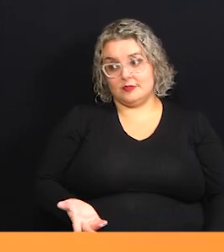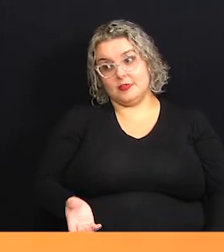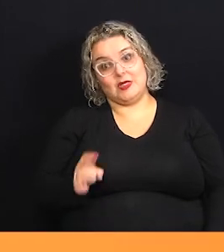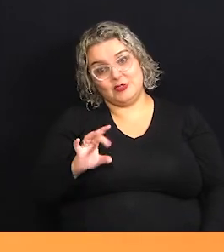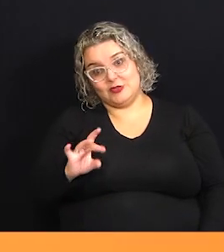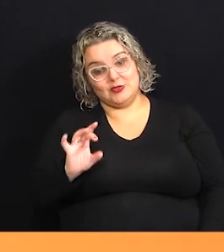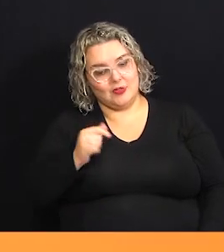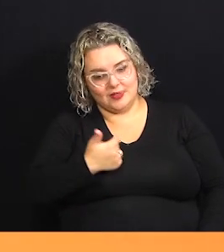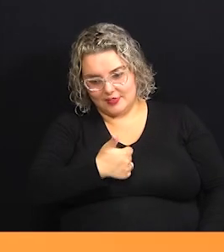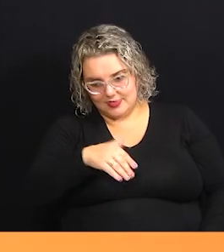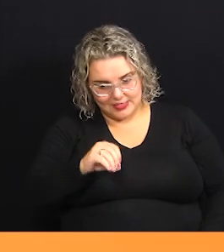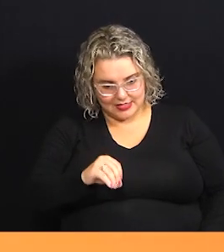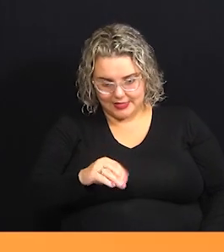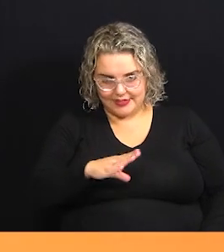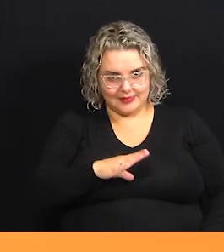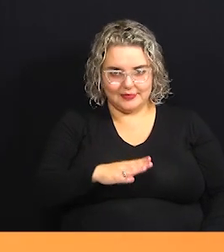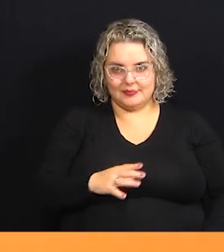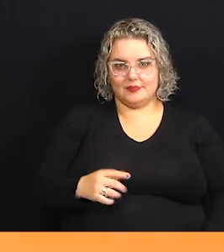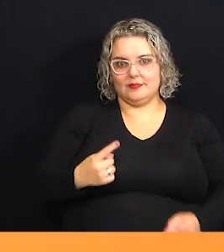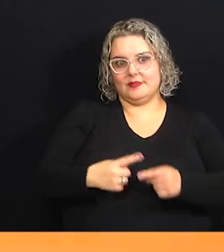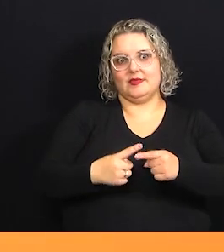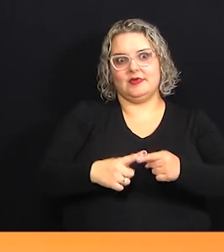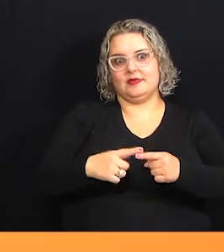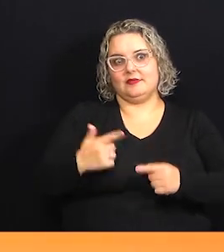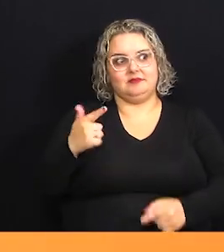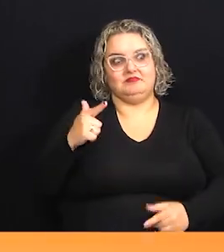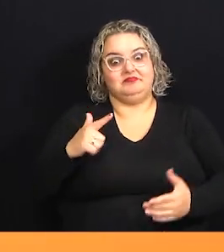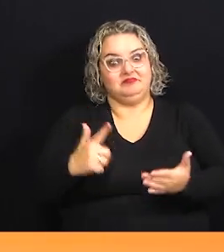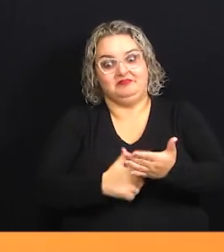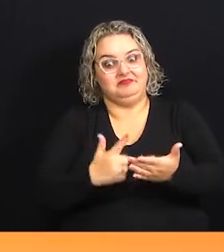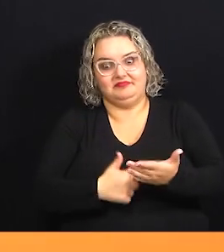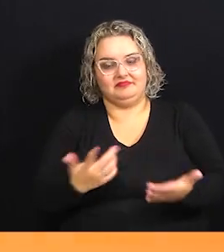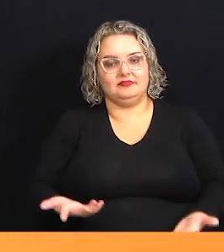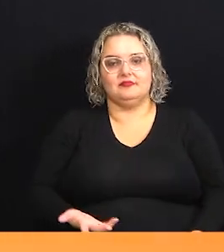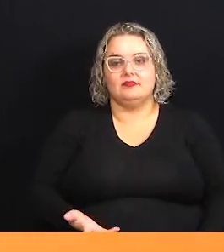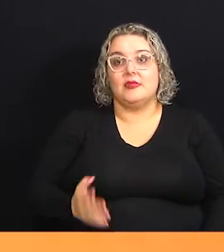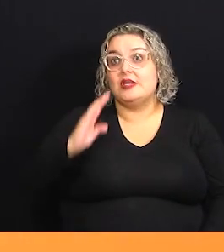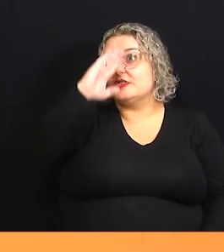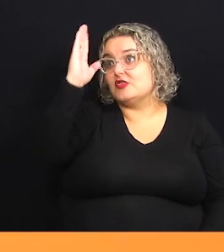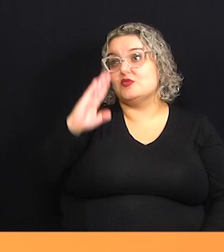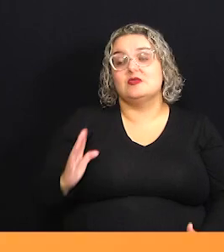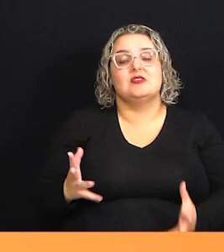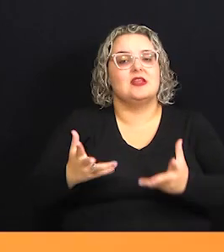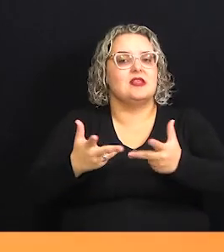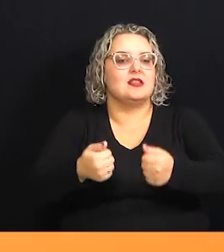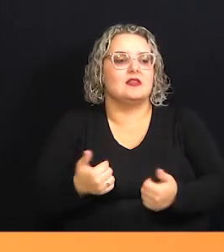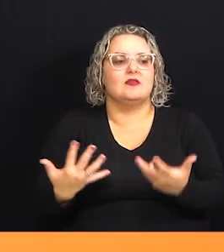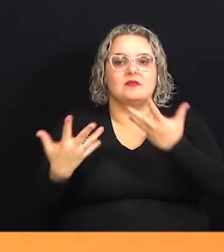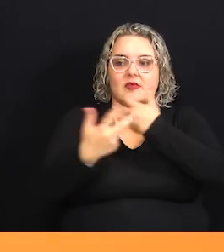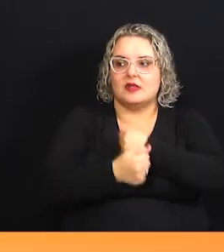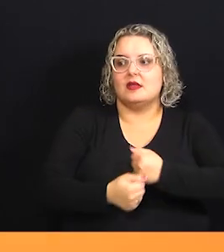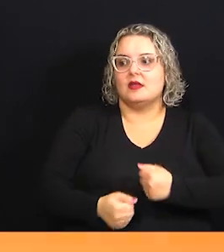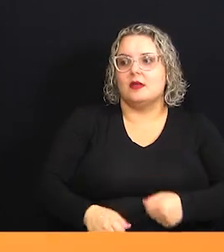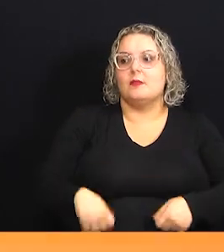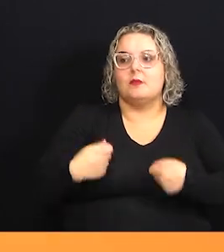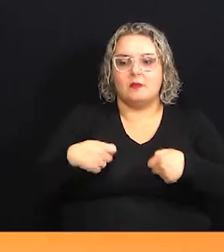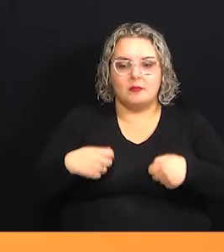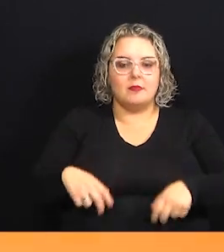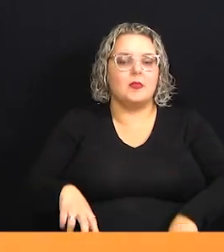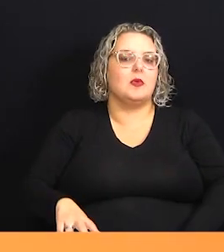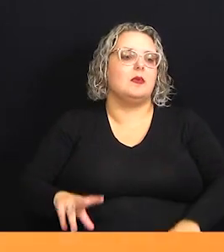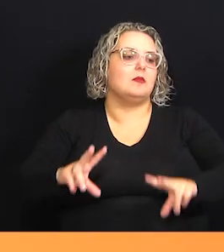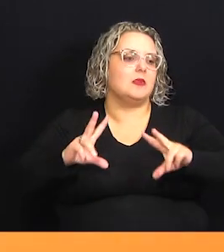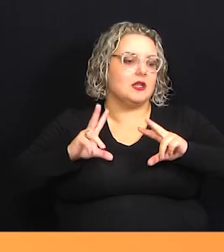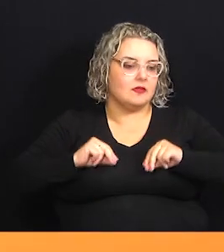enciclopédia. Mas, no final, eu ainda falo que o Brasil é tão lindo e rico que merecia um livro para cada lugar, porque